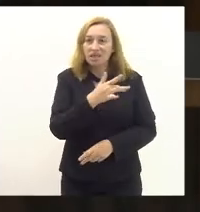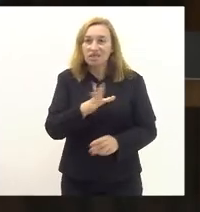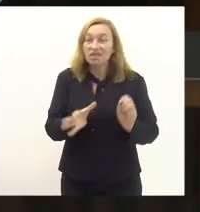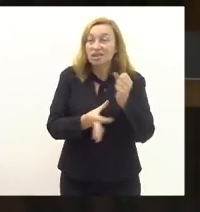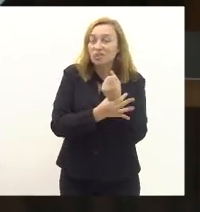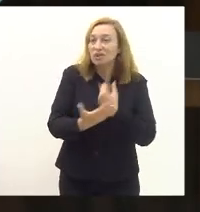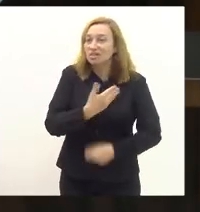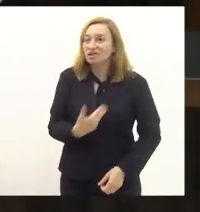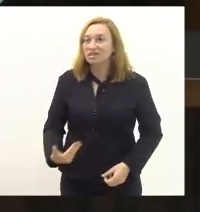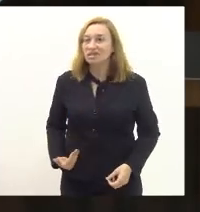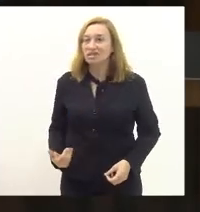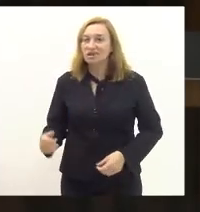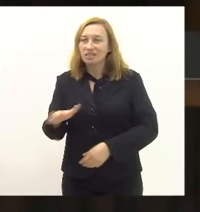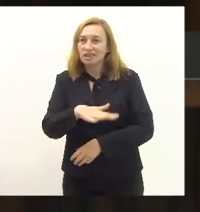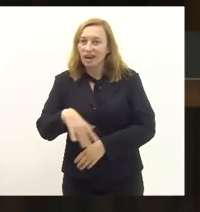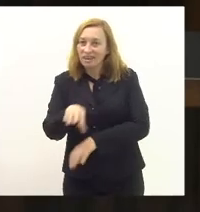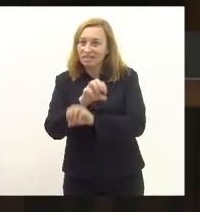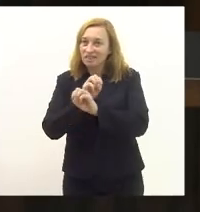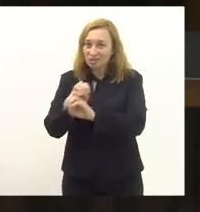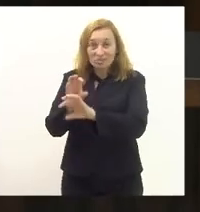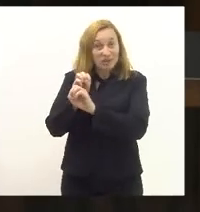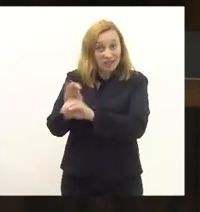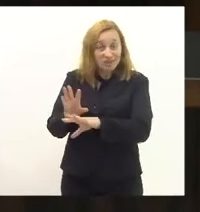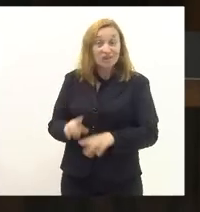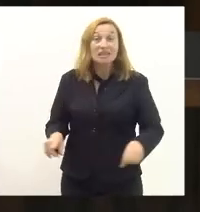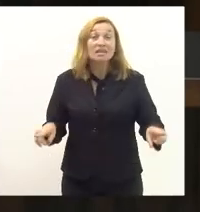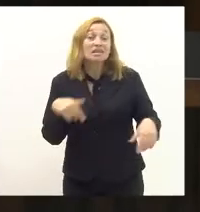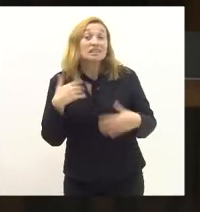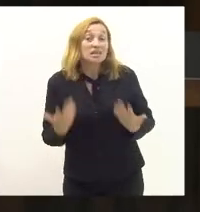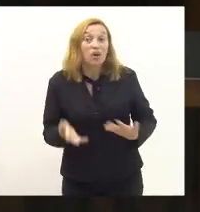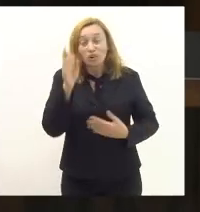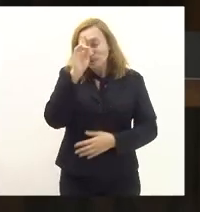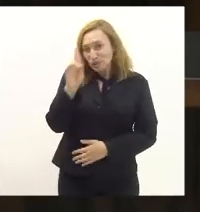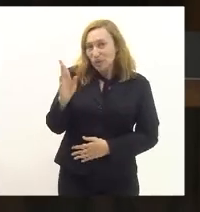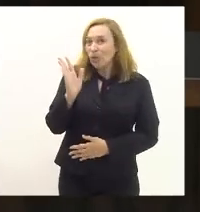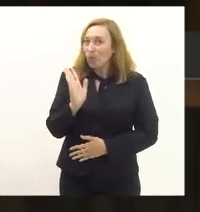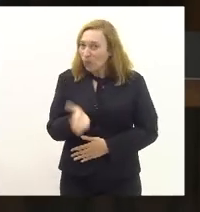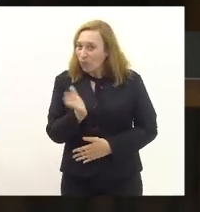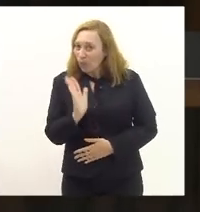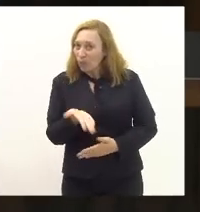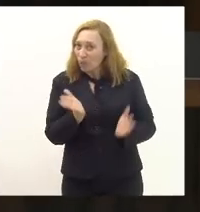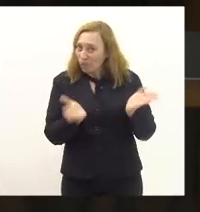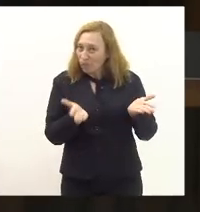pública e a área da educação. Então, o senhor hoje ainda paga,